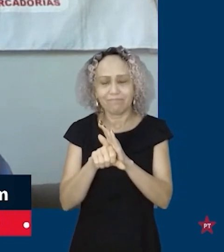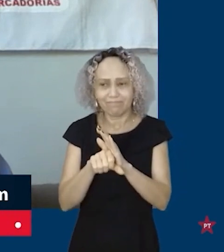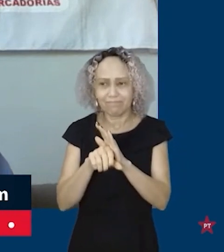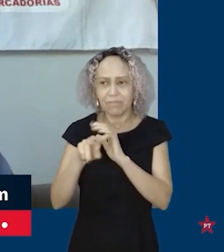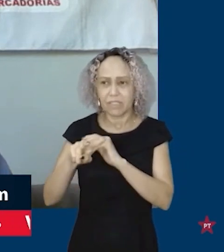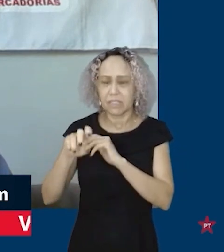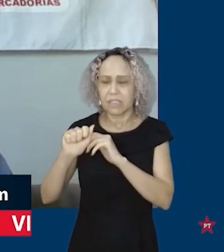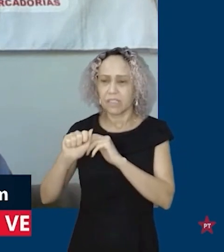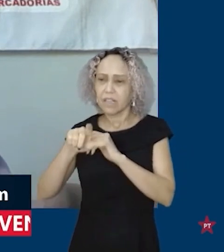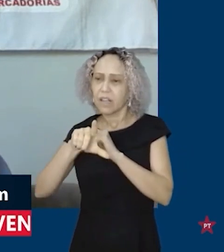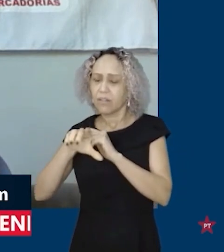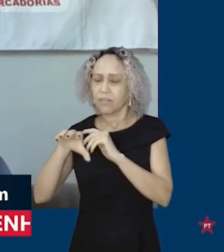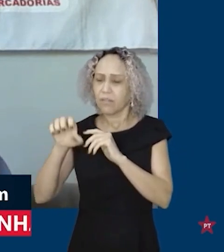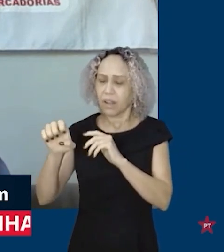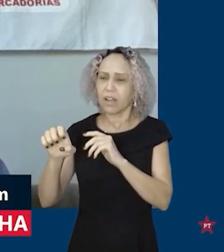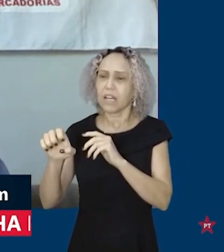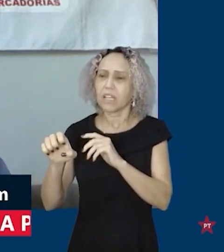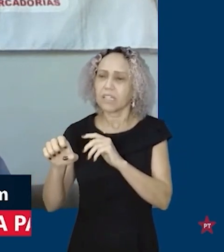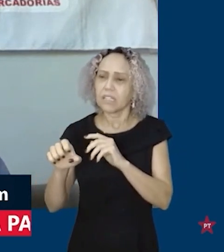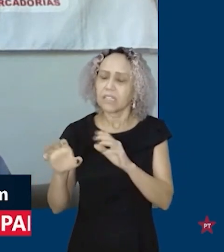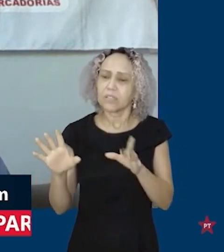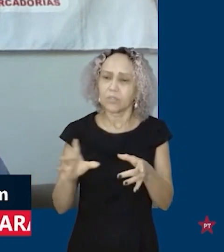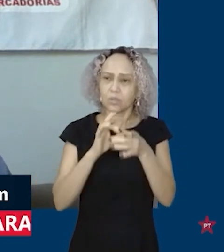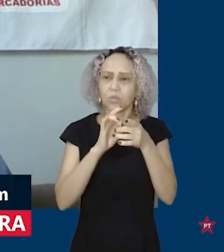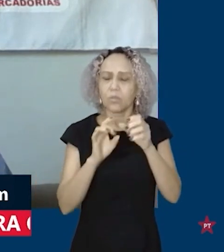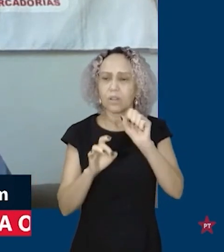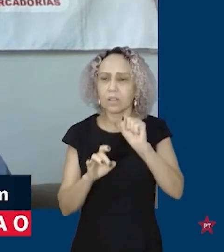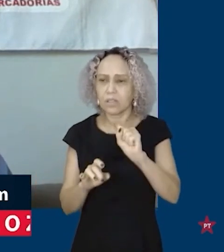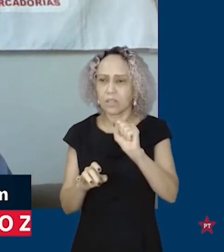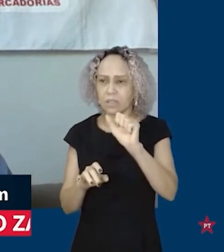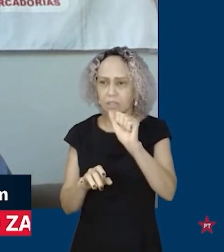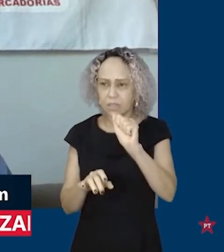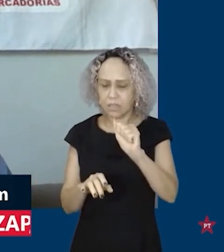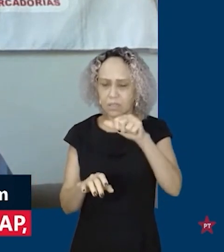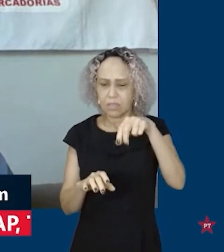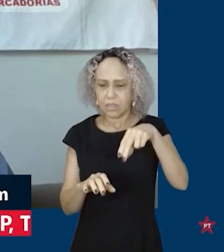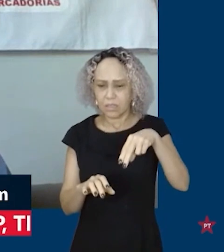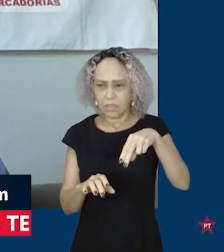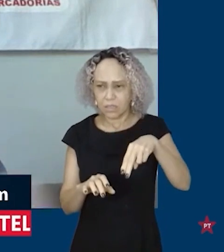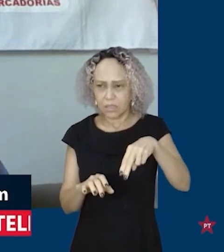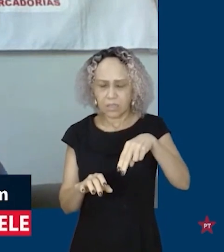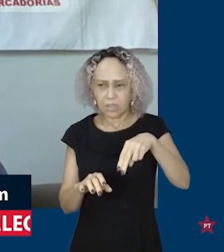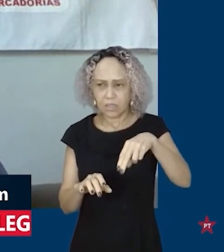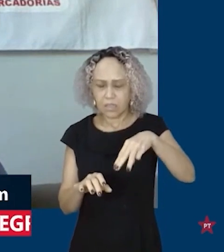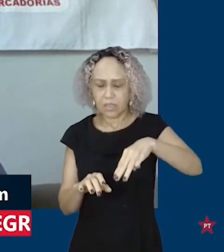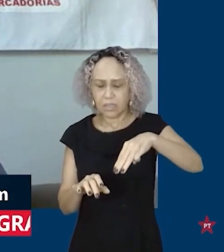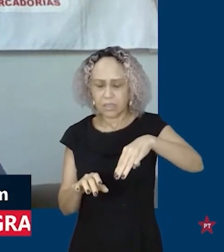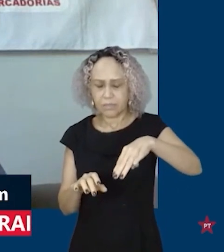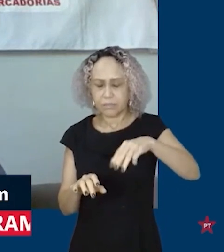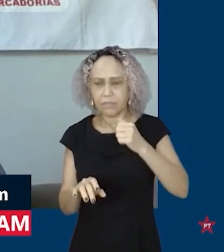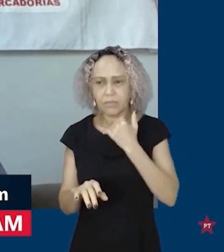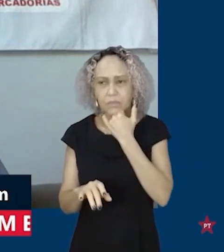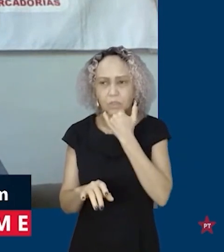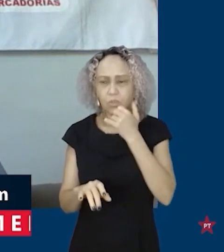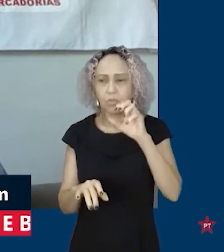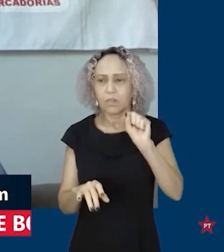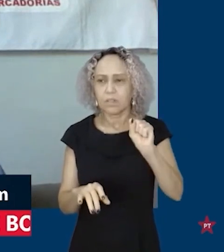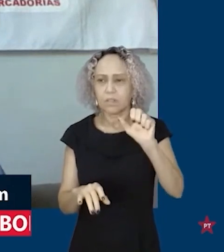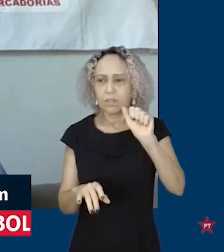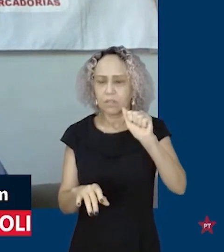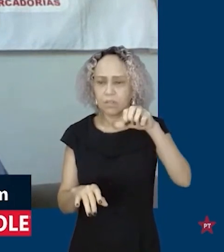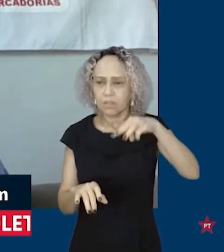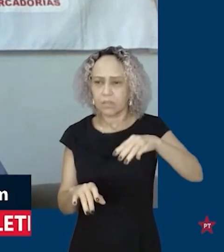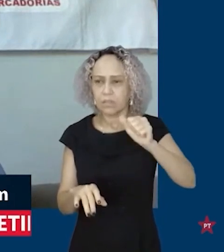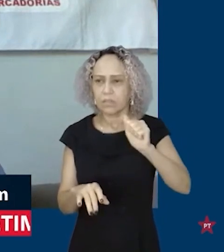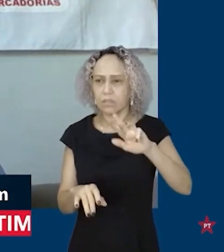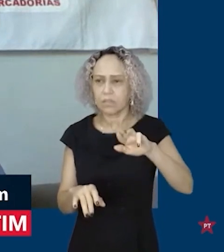de reparação. Gastaram bilhões e muita pouca coisa se fez nesses 8 anos. A grande maioria dos atingidos estão ainda sem as